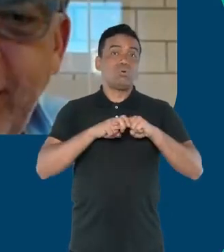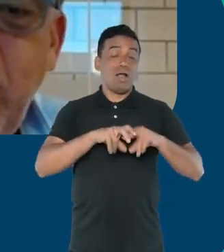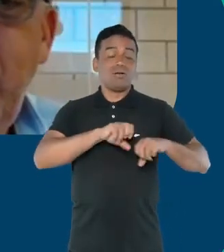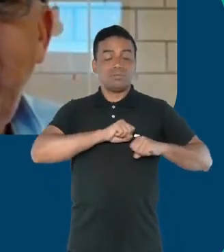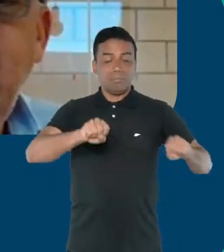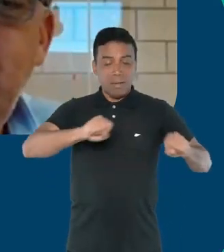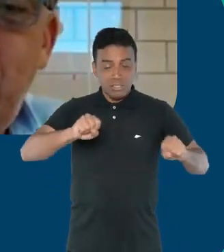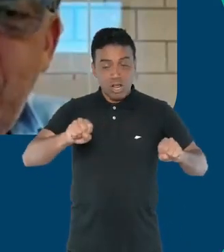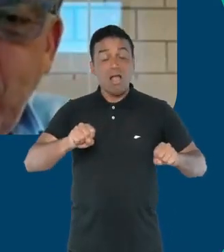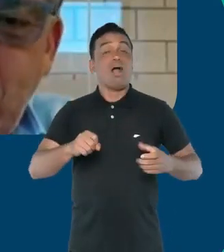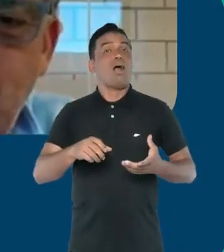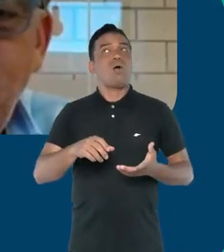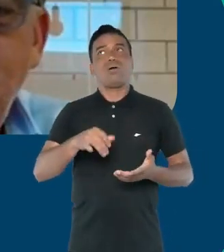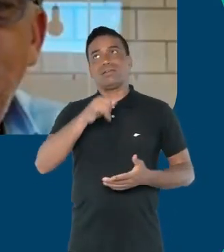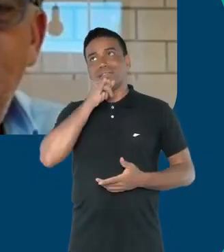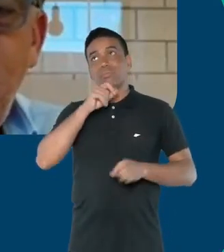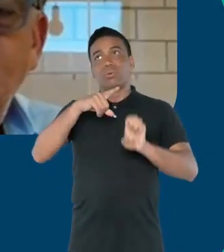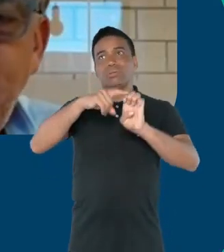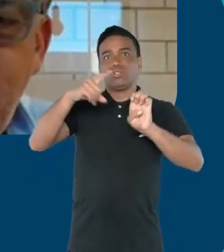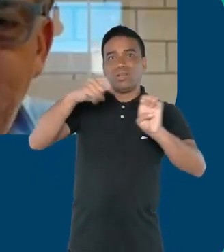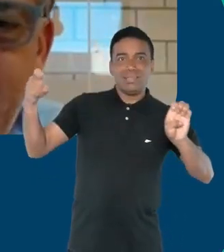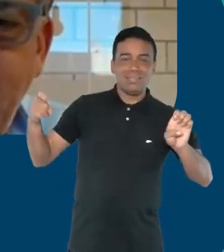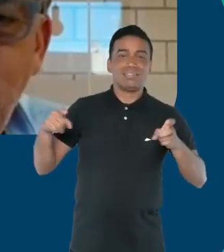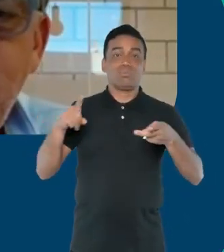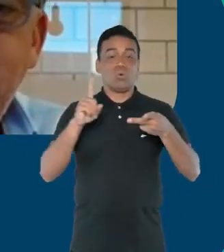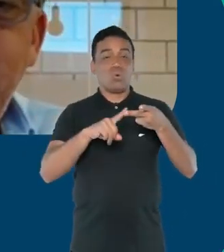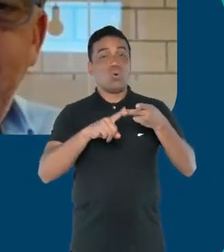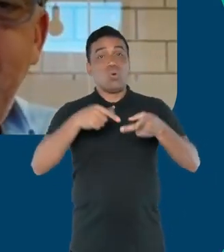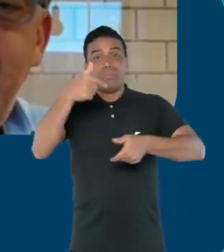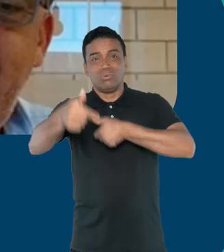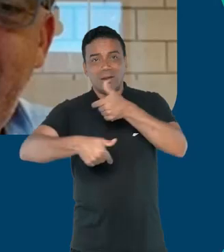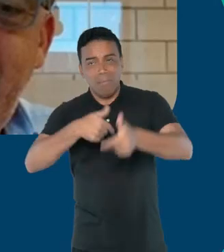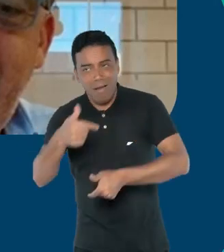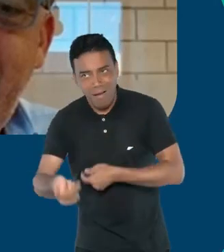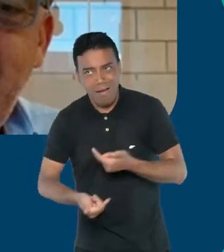pelo empreendedorismo, a paixão pelo trabalho,